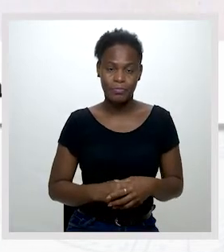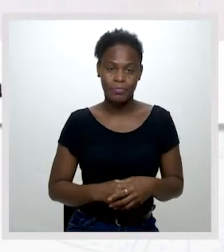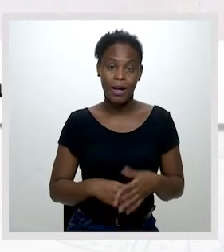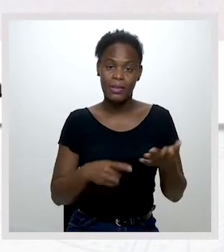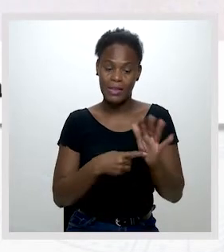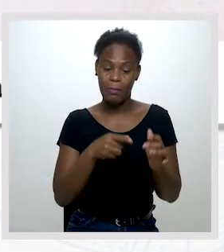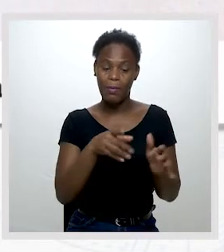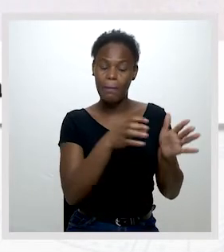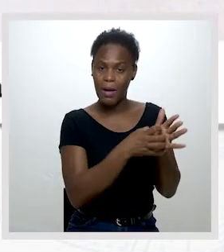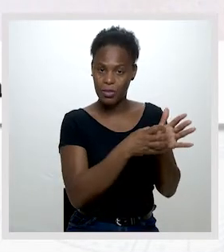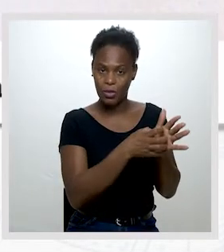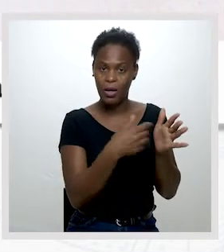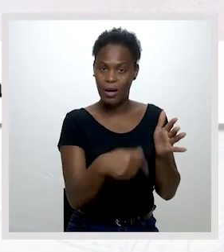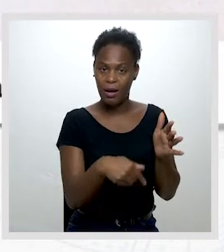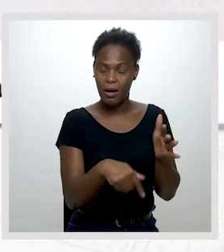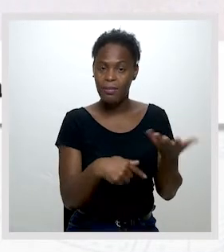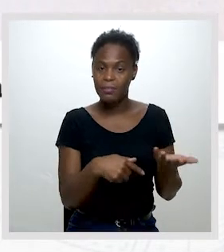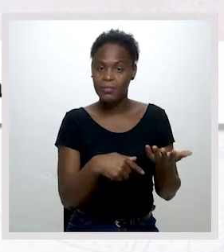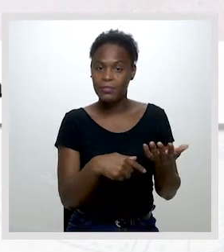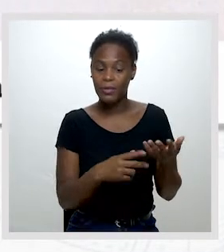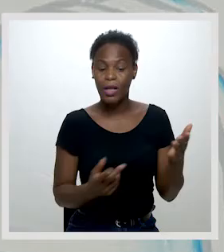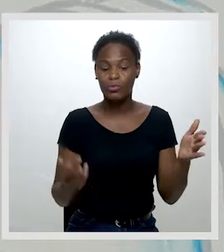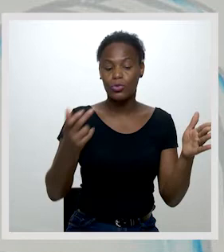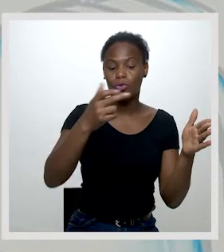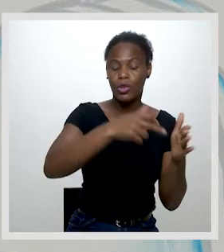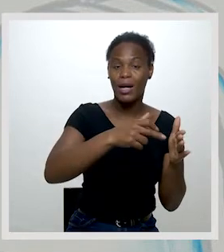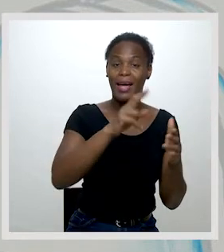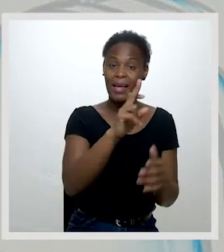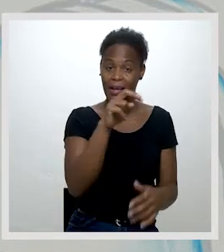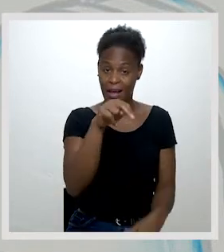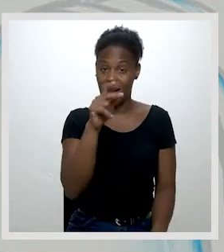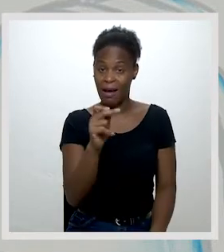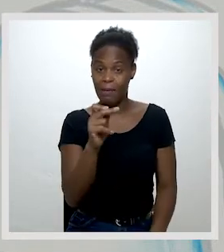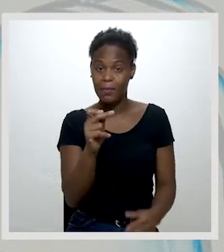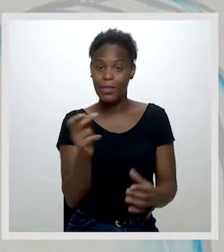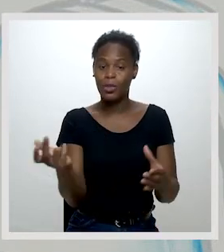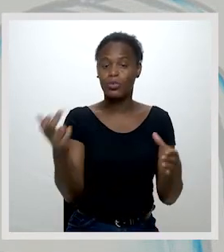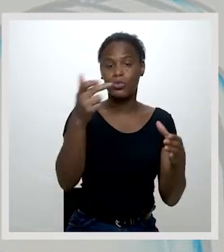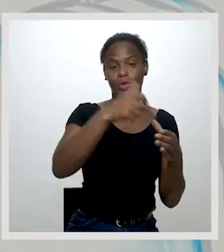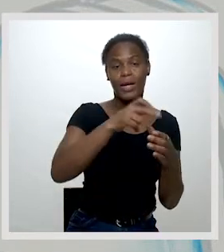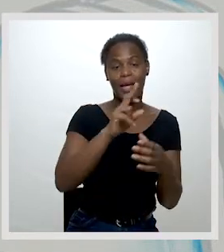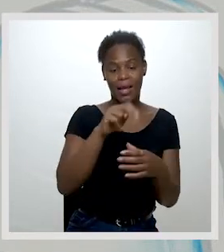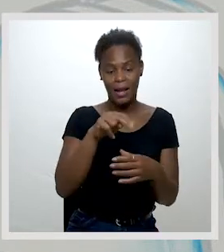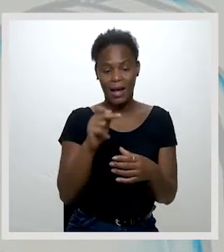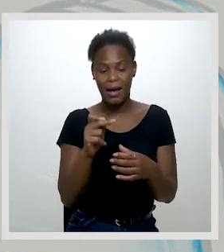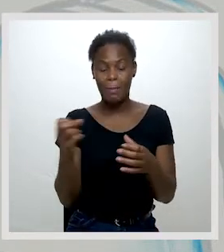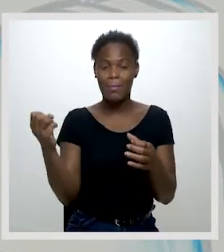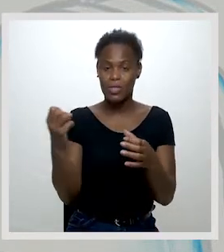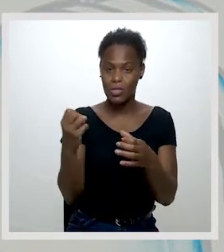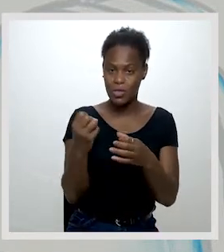na imagem a chegada aqui de um RNA, que é o RNA mensageiro, que traz consigo aqui